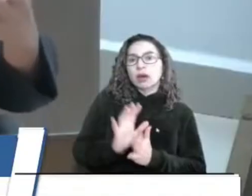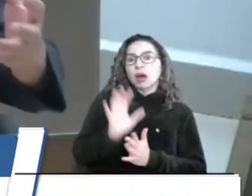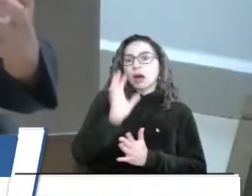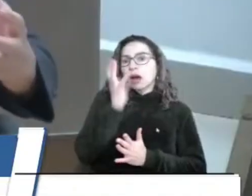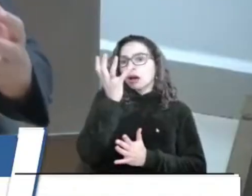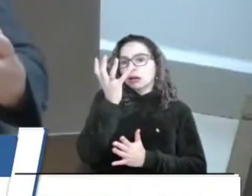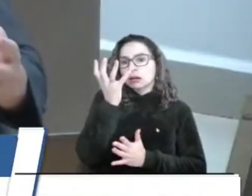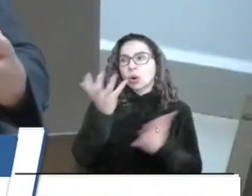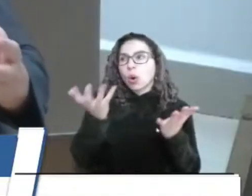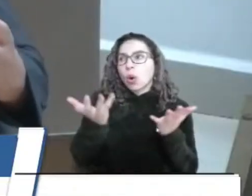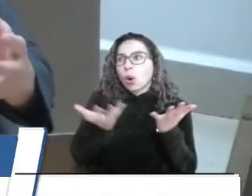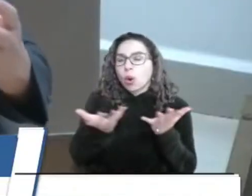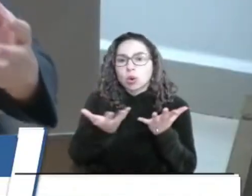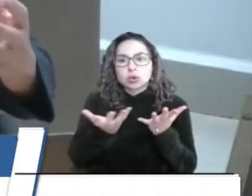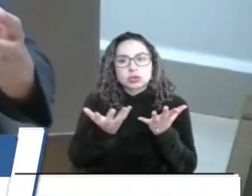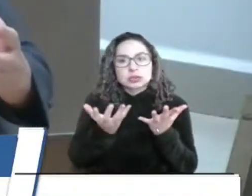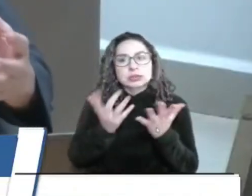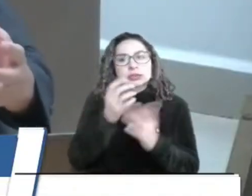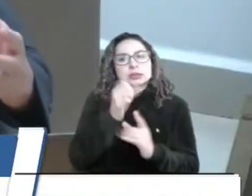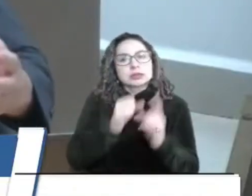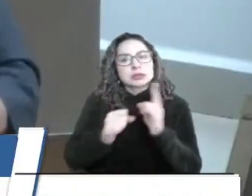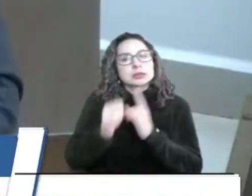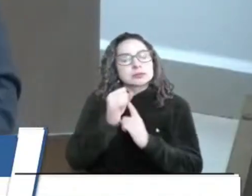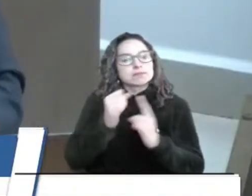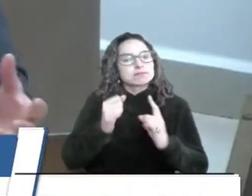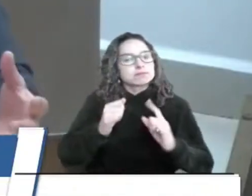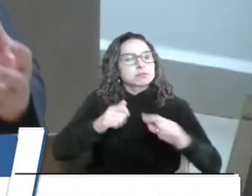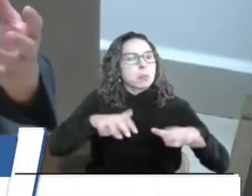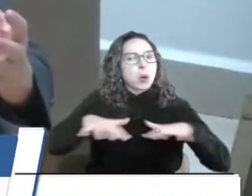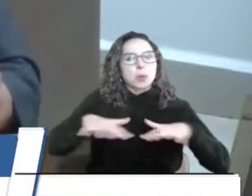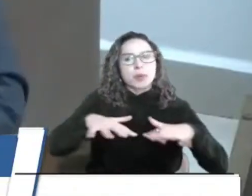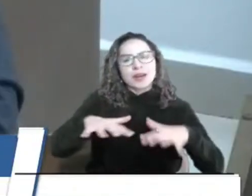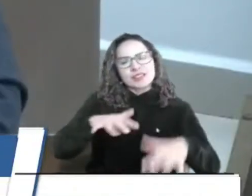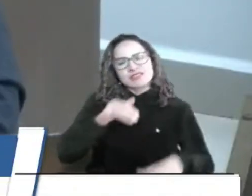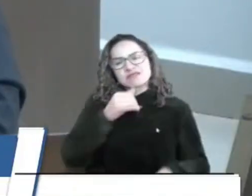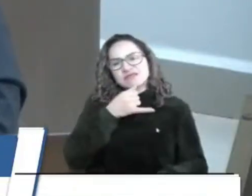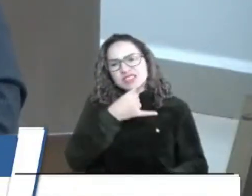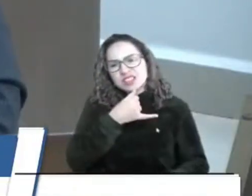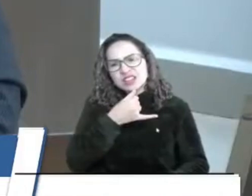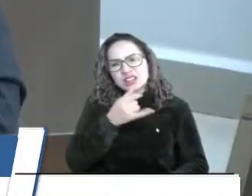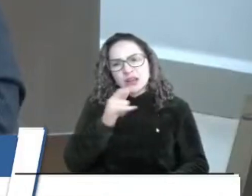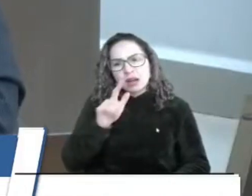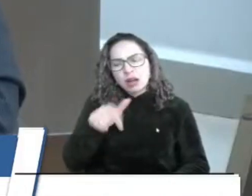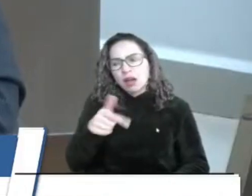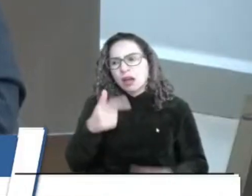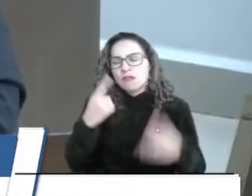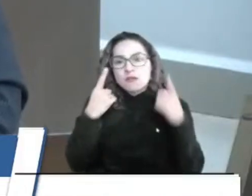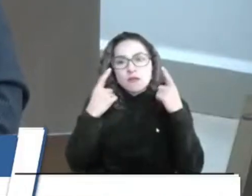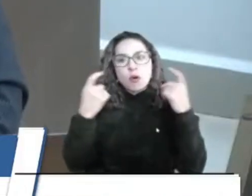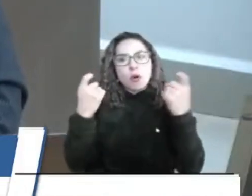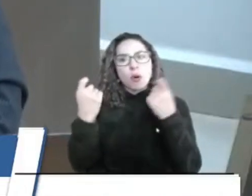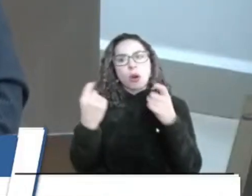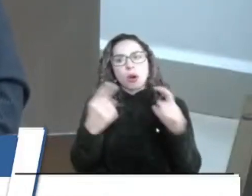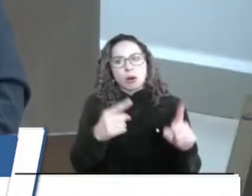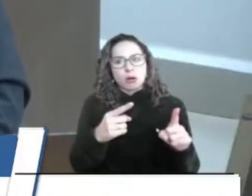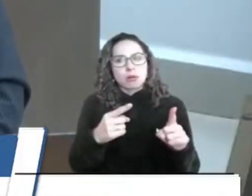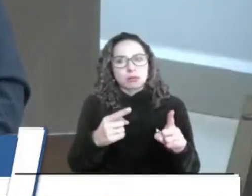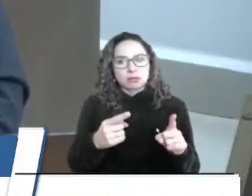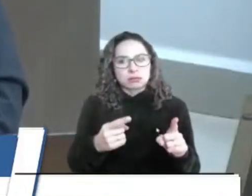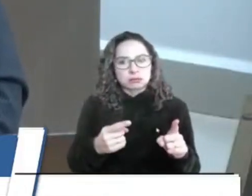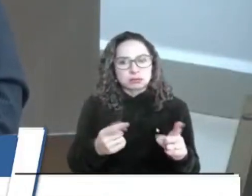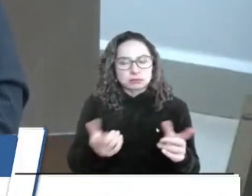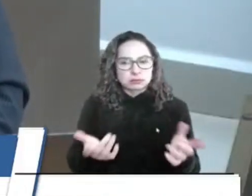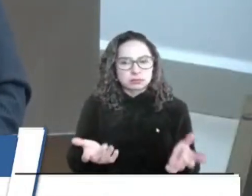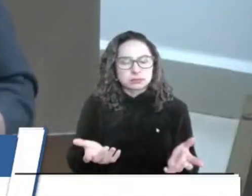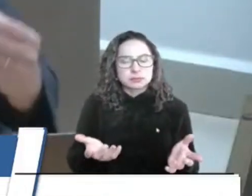que hoje a sociedade se manifesta, infelizmente, de forma violenta, né?